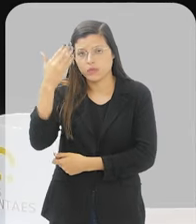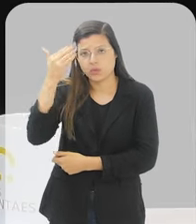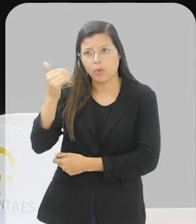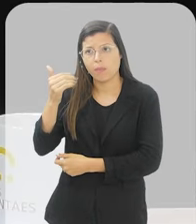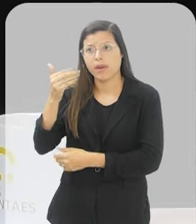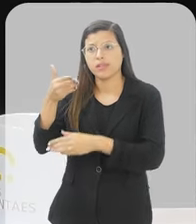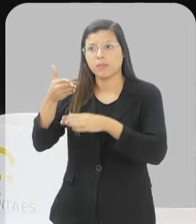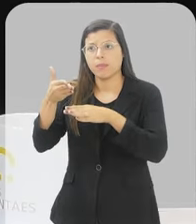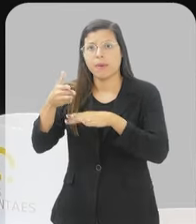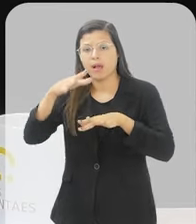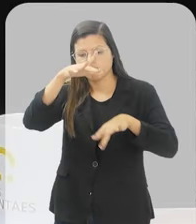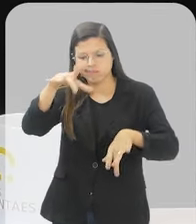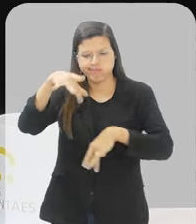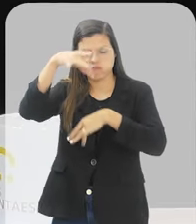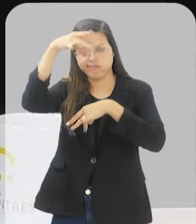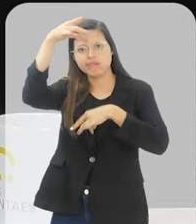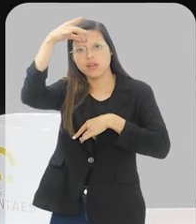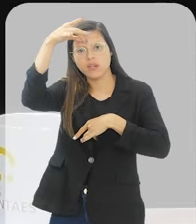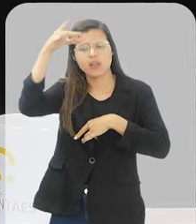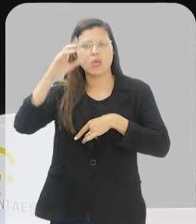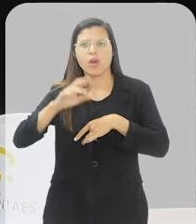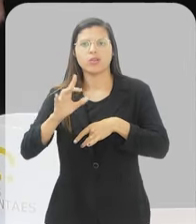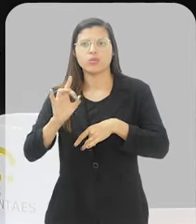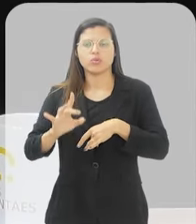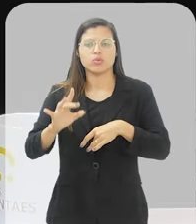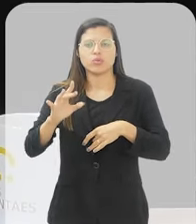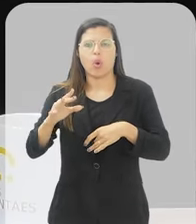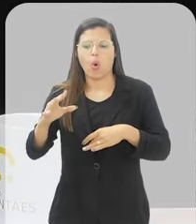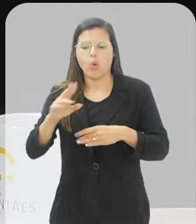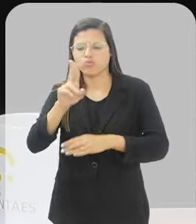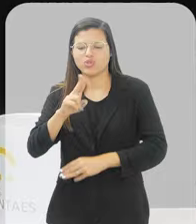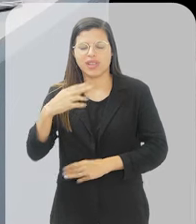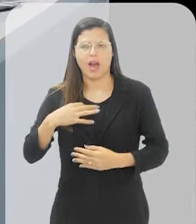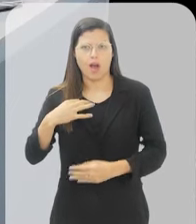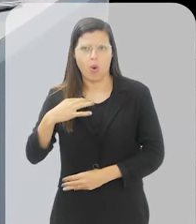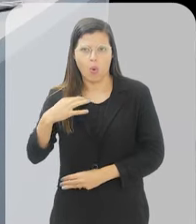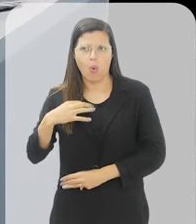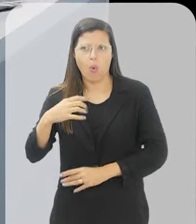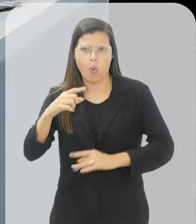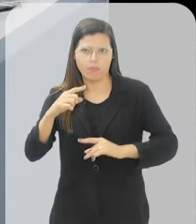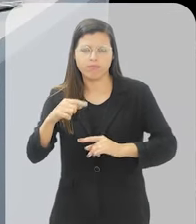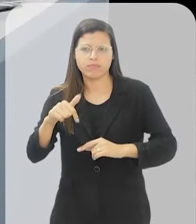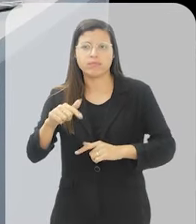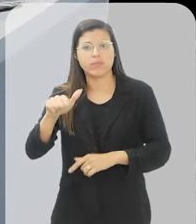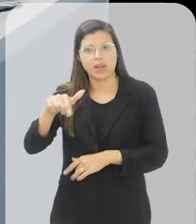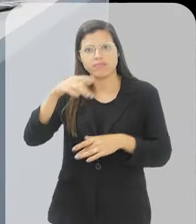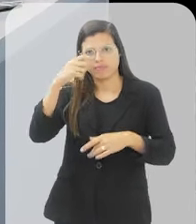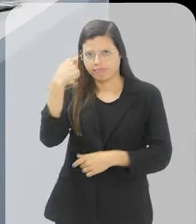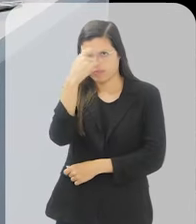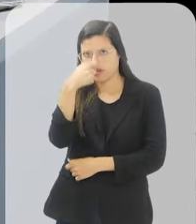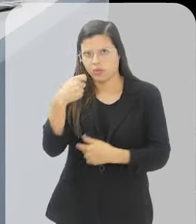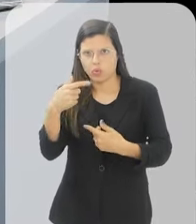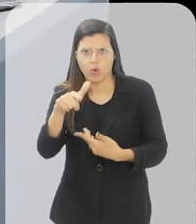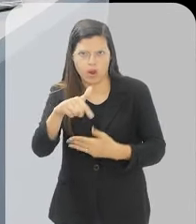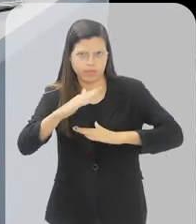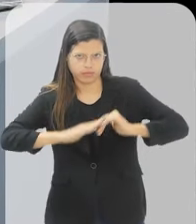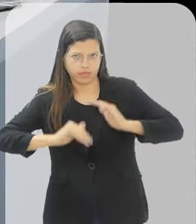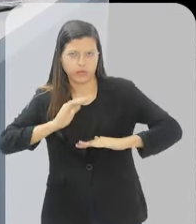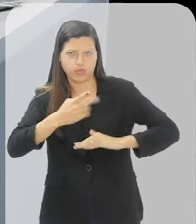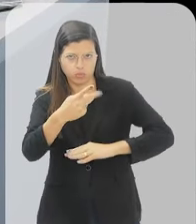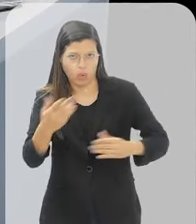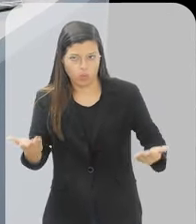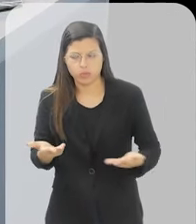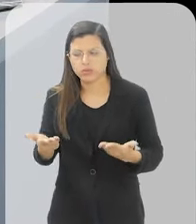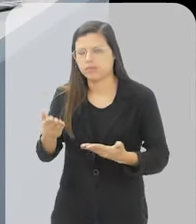poder entrar dentro do personagem, não só botar uma fantasia. Maquiador, que é a sua atividade, sim, profissional de hoje, né? Isso aí, que